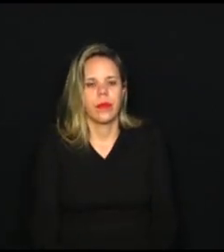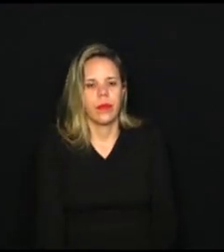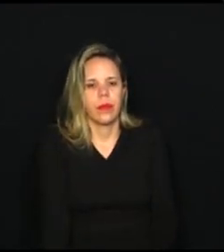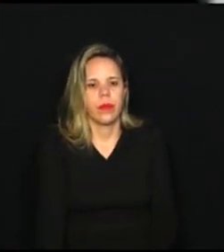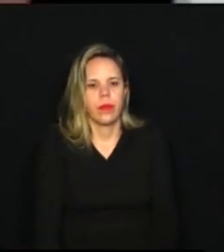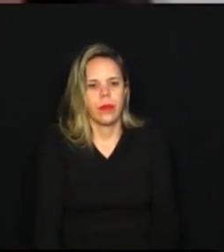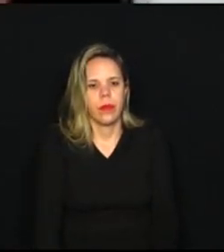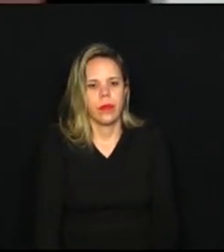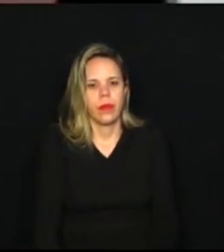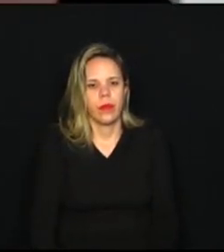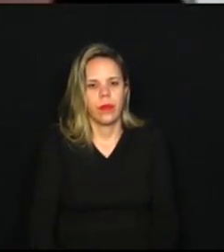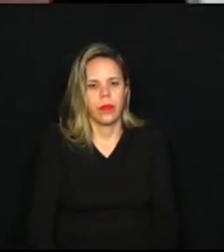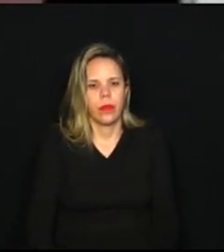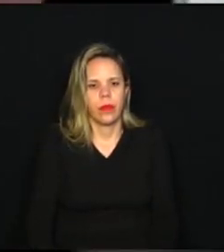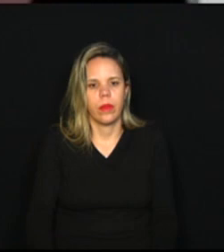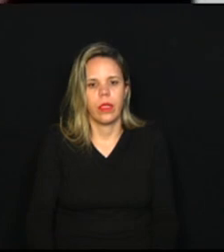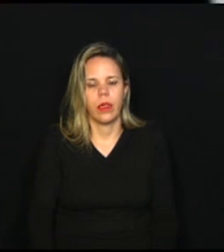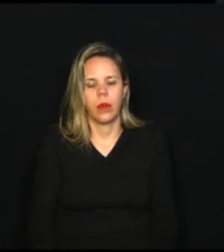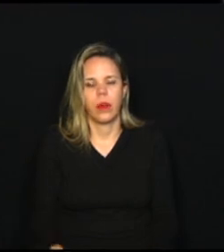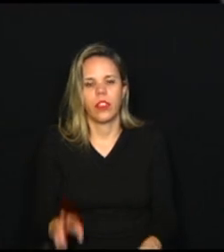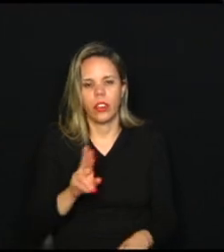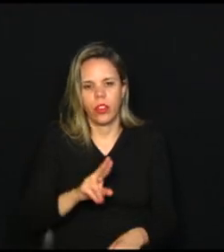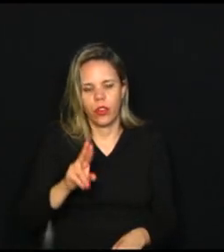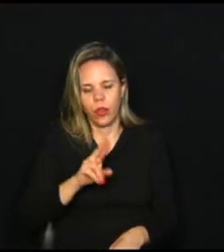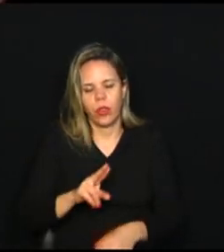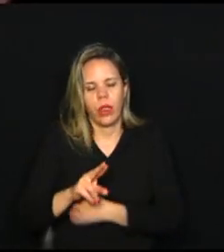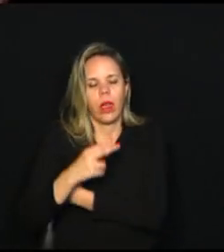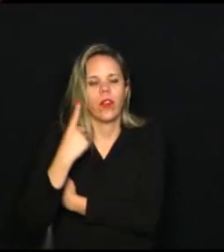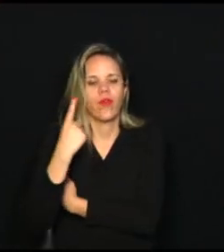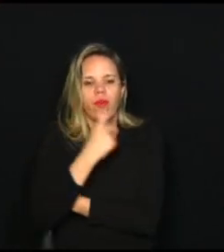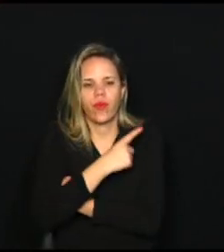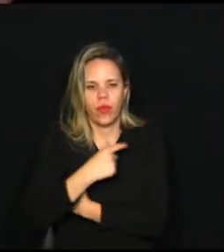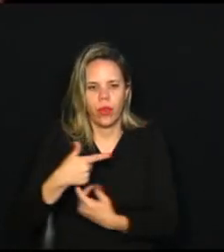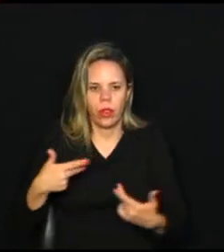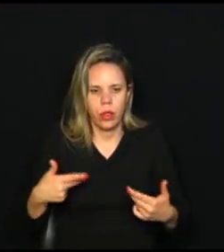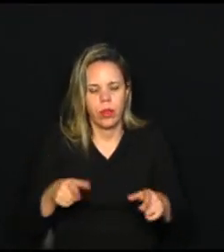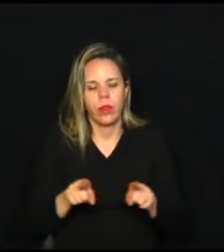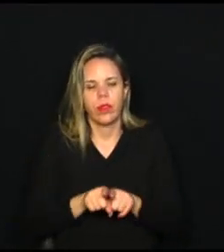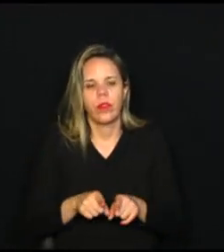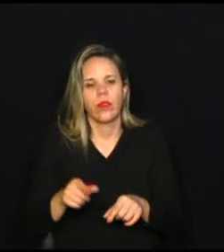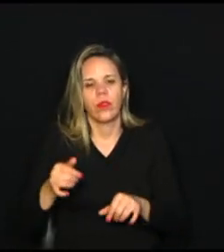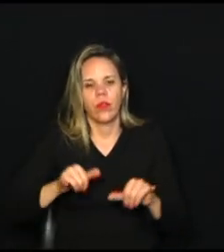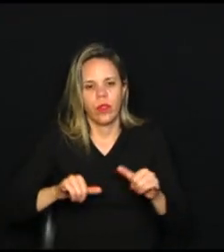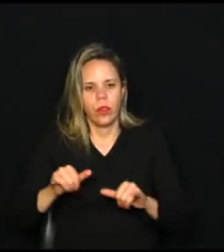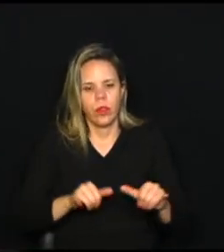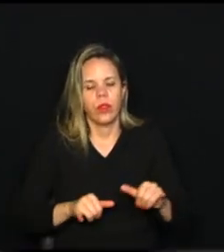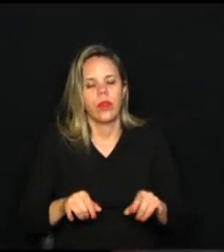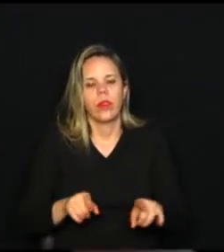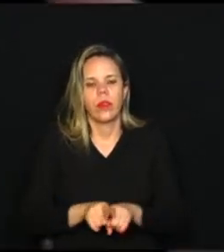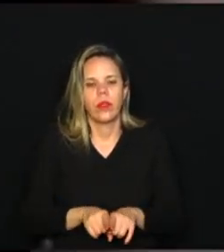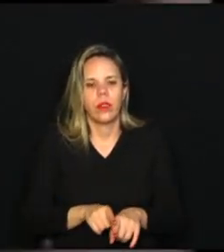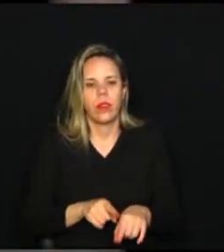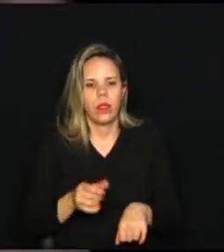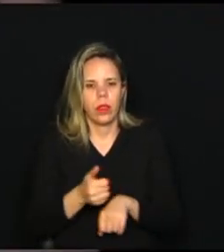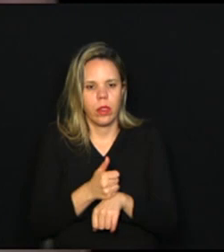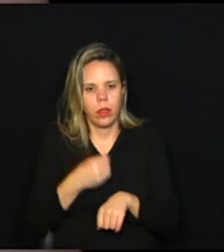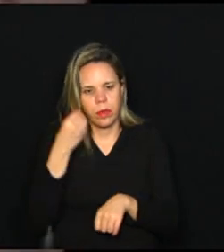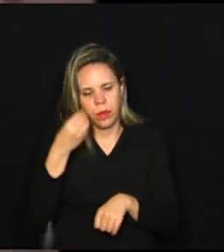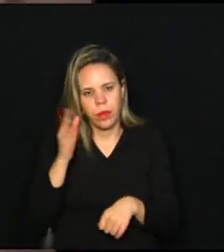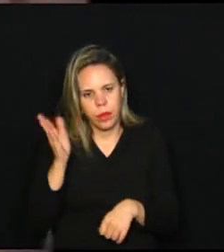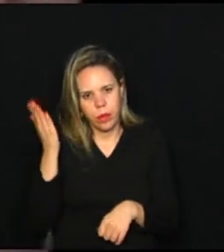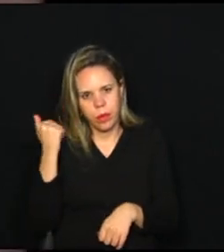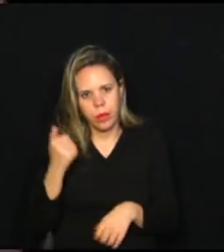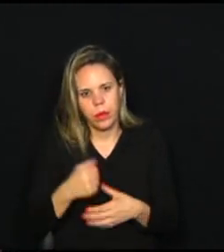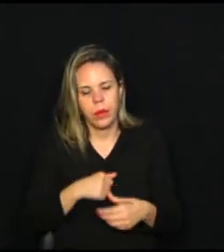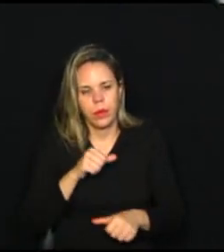paramentação para procedimentos que geram aerosol, que aí lá tem tudo e a equipe já está formada para isso, os profissionais estão formados. Acho que só essas questões que eu colocaria